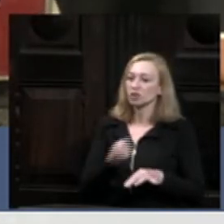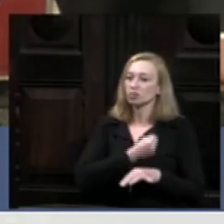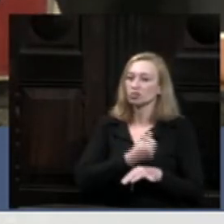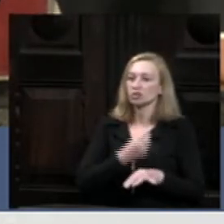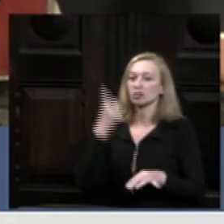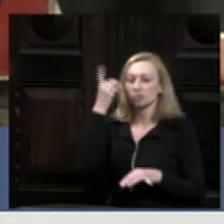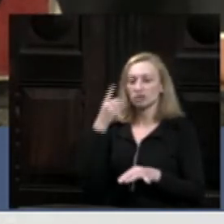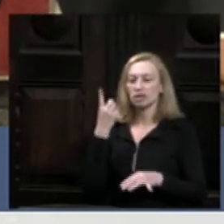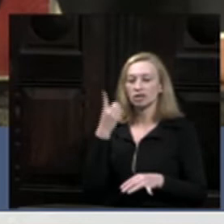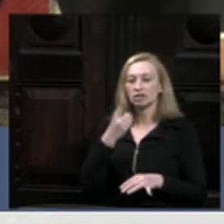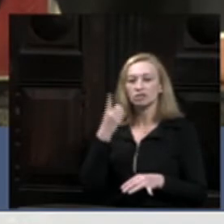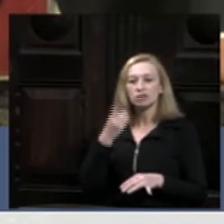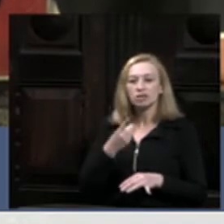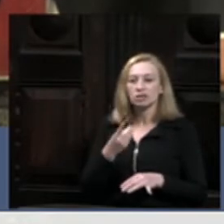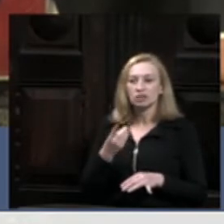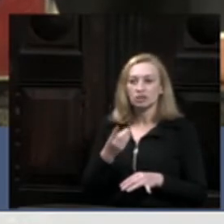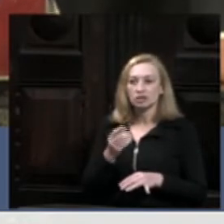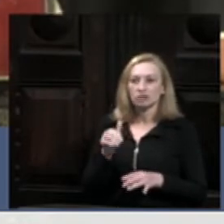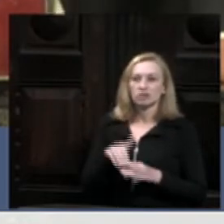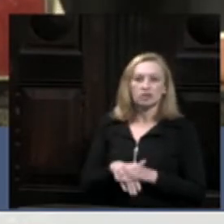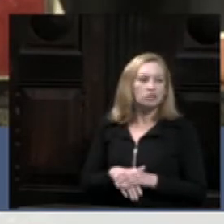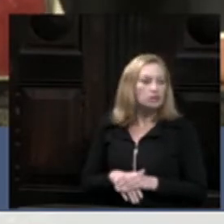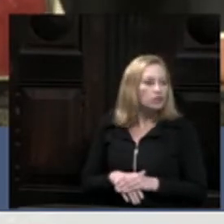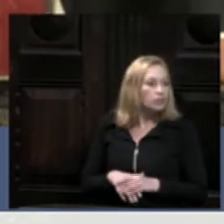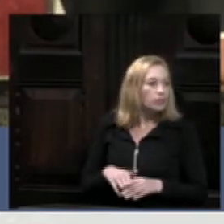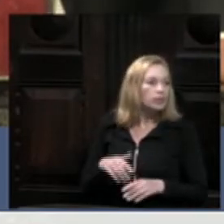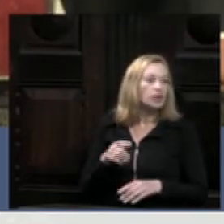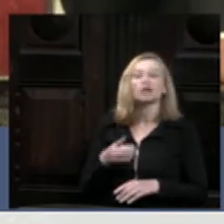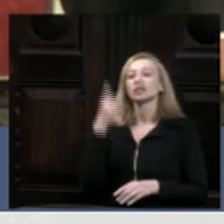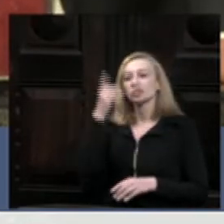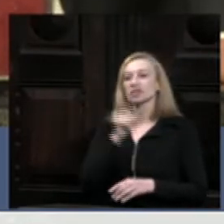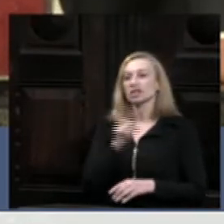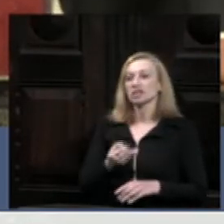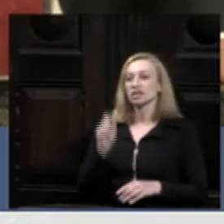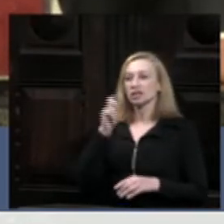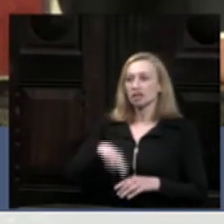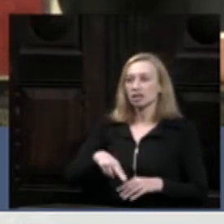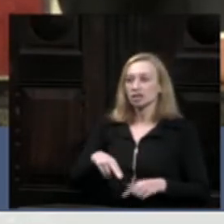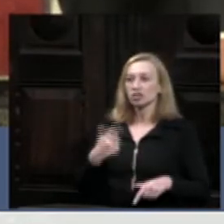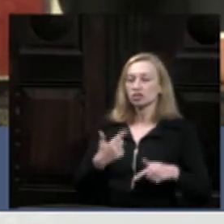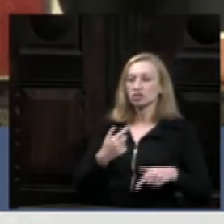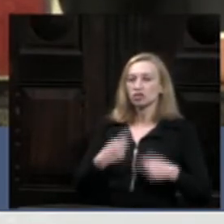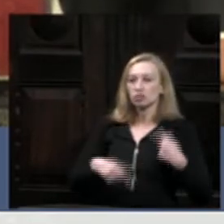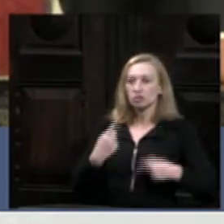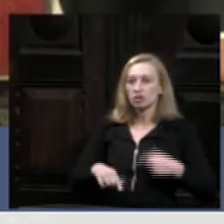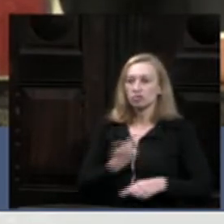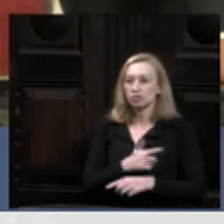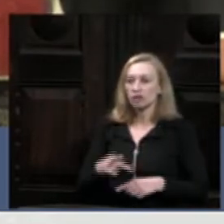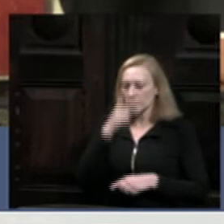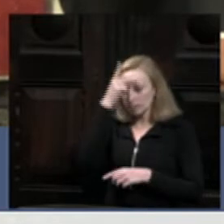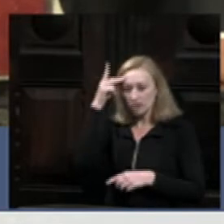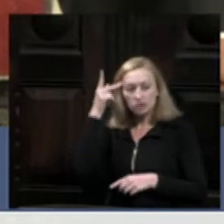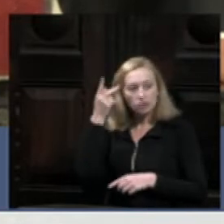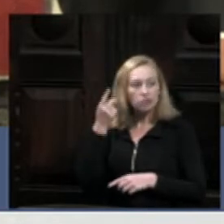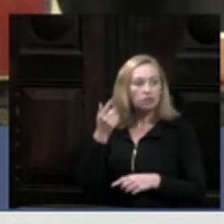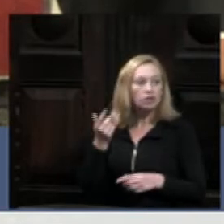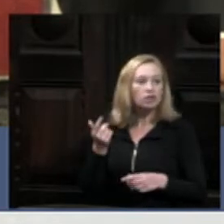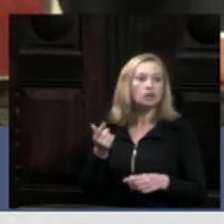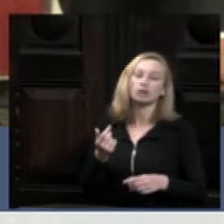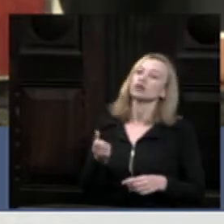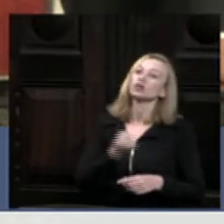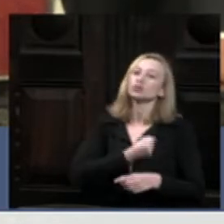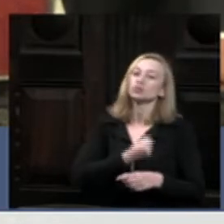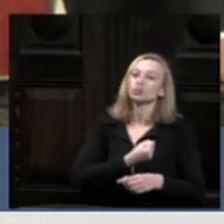deliberação. Indicação legislativa 268 de 2018, de autoria do deputado Zeidan Lula. Em discussão, não havendo que queira discutir, encerra a discussão, não há quórum